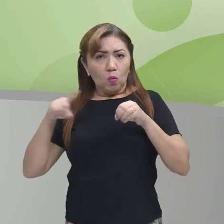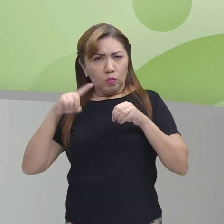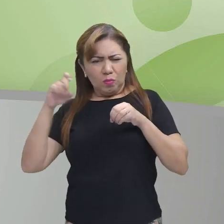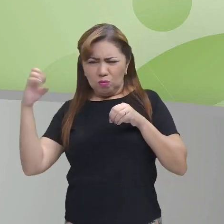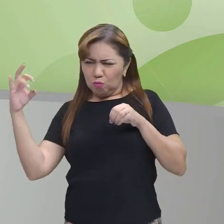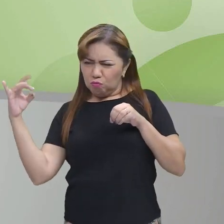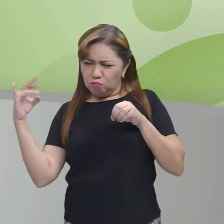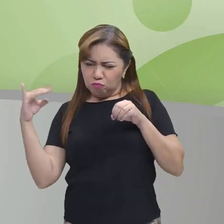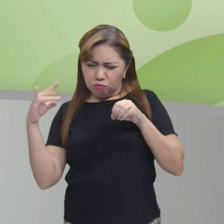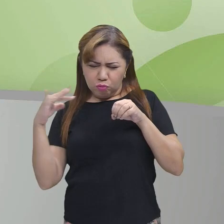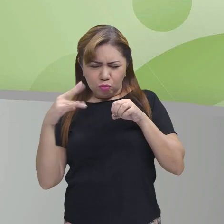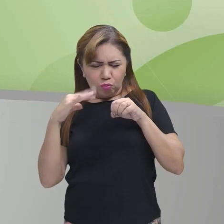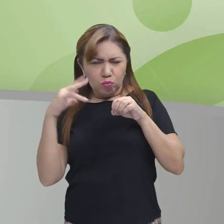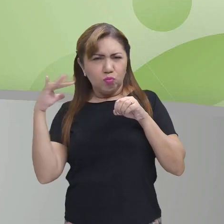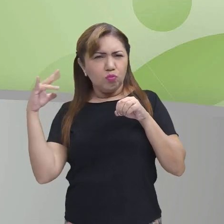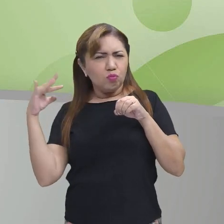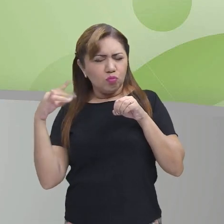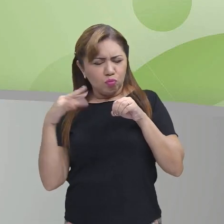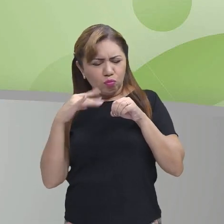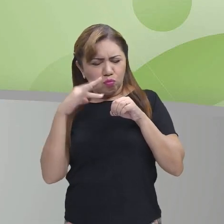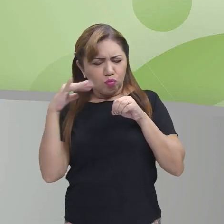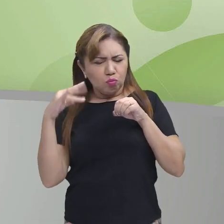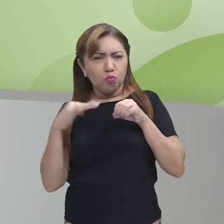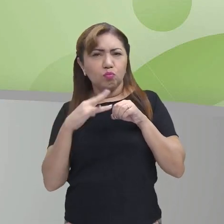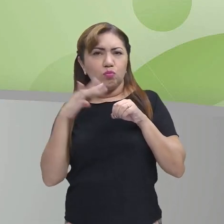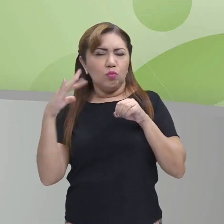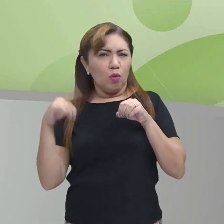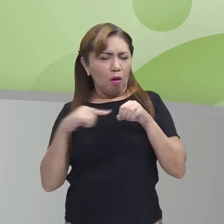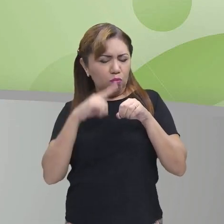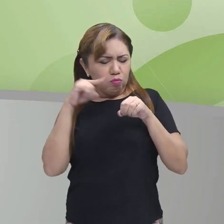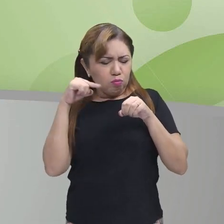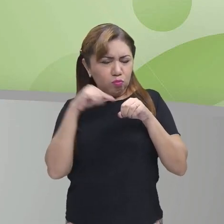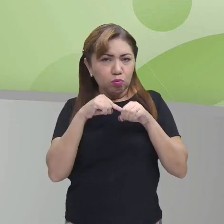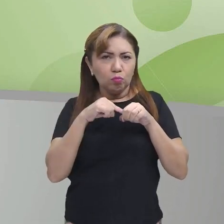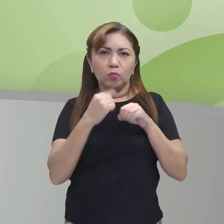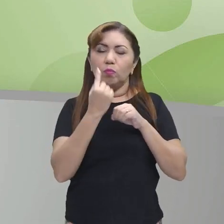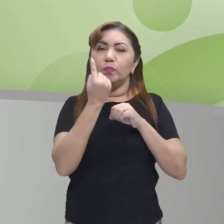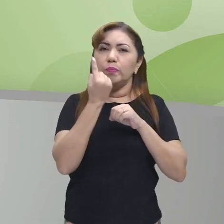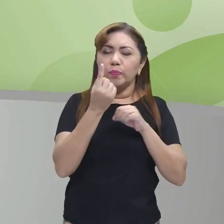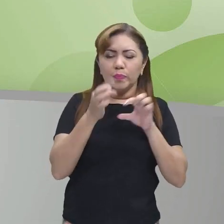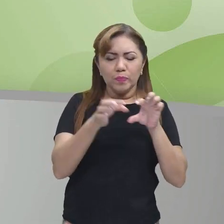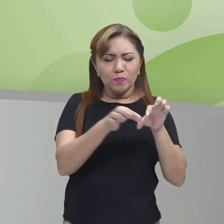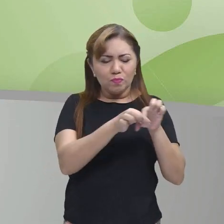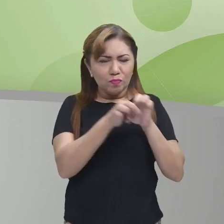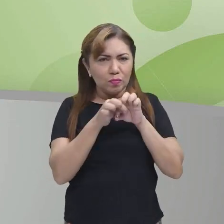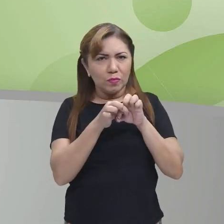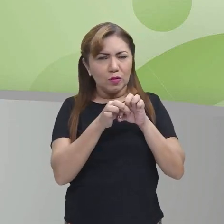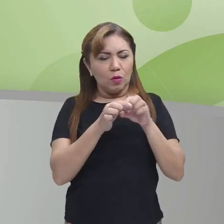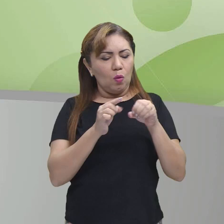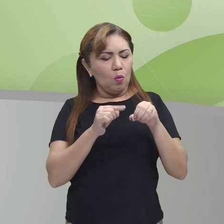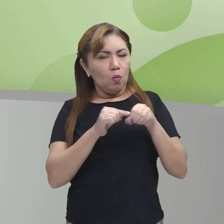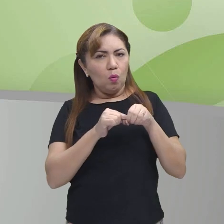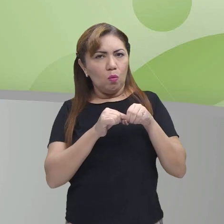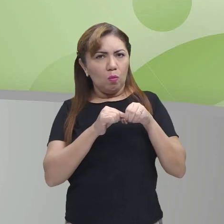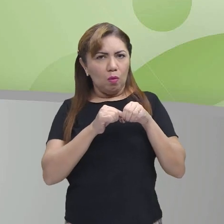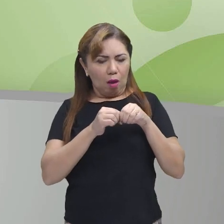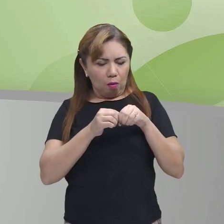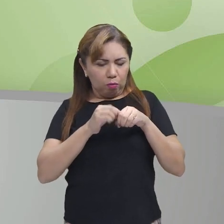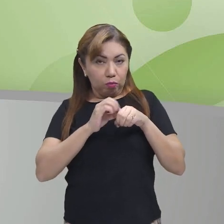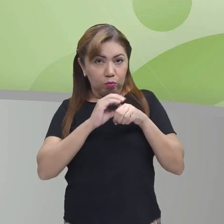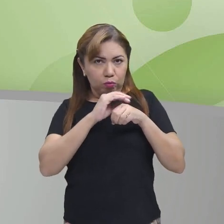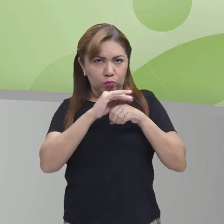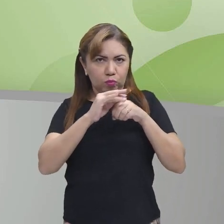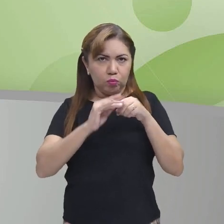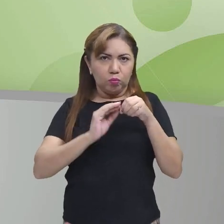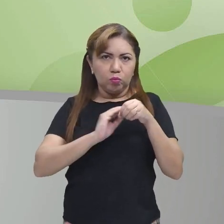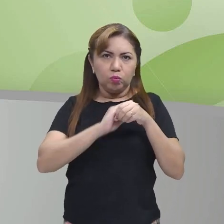um zigoto e esse zigoto, que é a célula fundida uma com a outra, no momento que essas duas células se